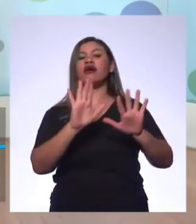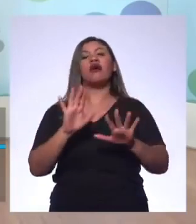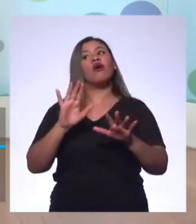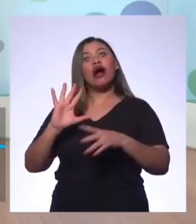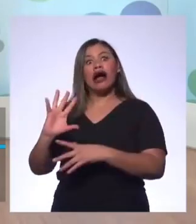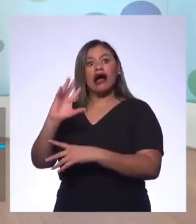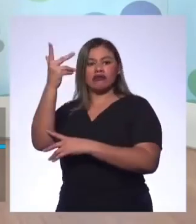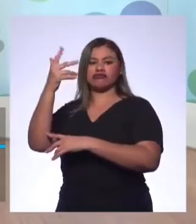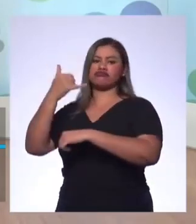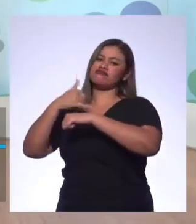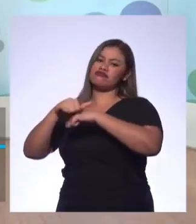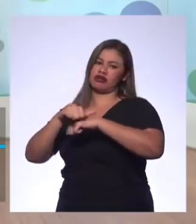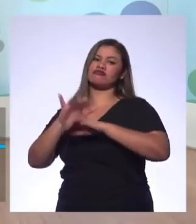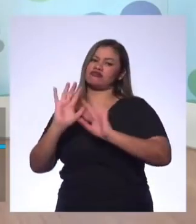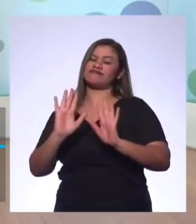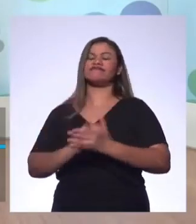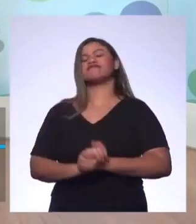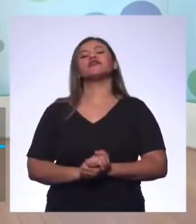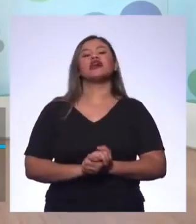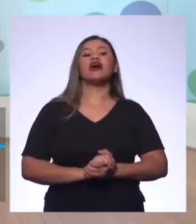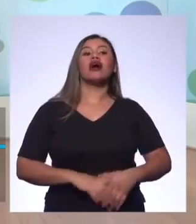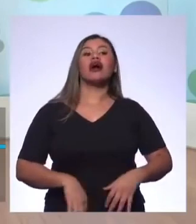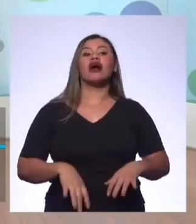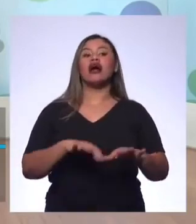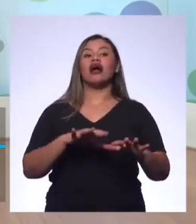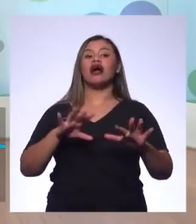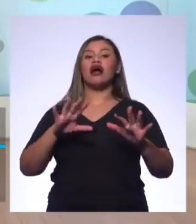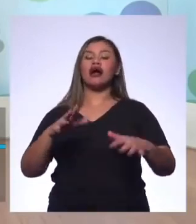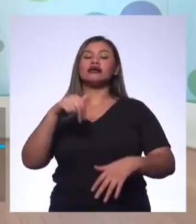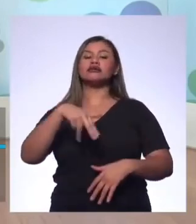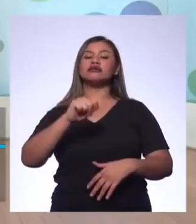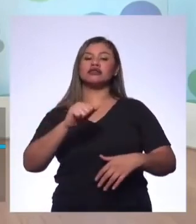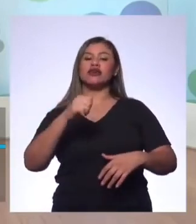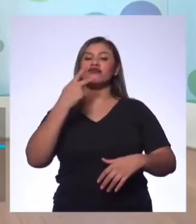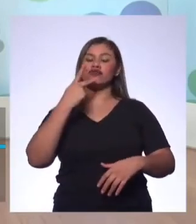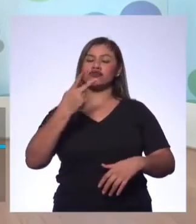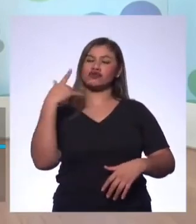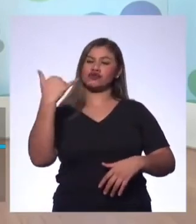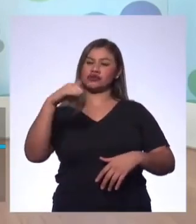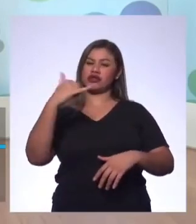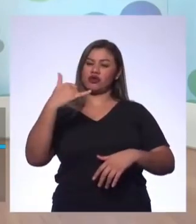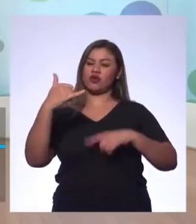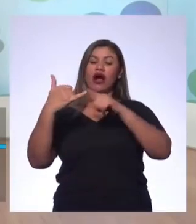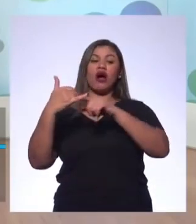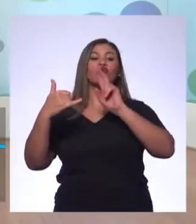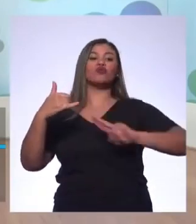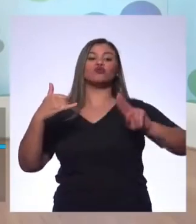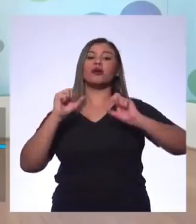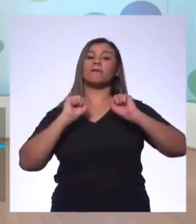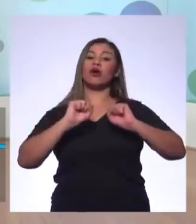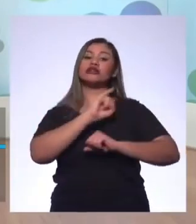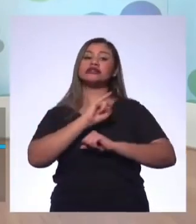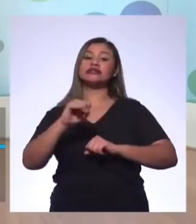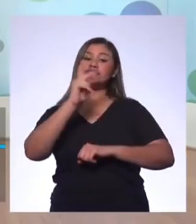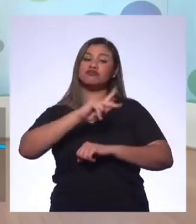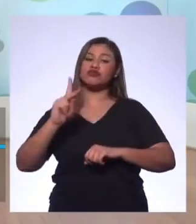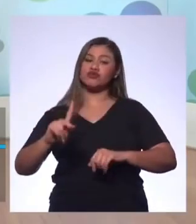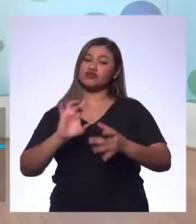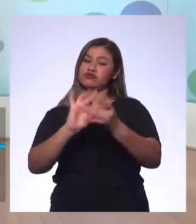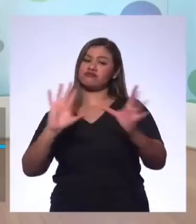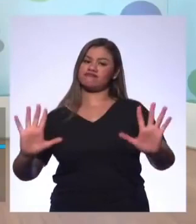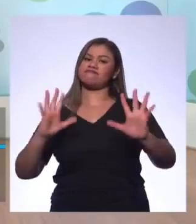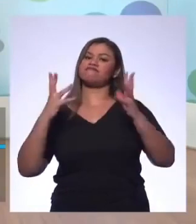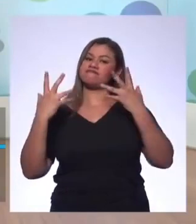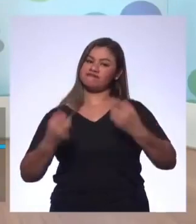A Ana colocou, pela professora Viva, né? A Ana colocou, mexer no celular se a professora, acho que é deixar,